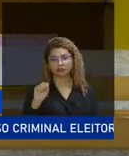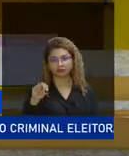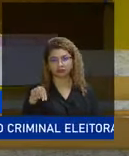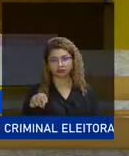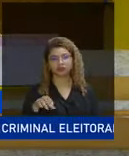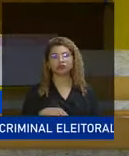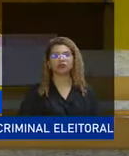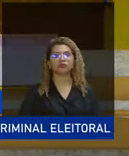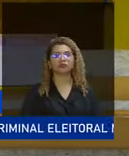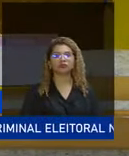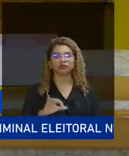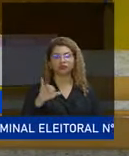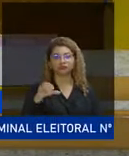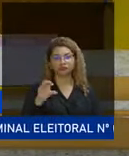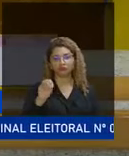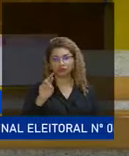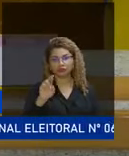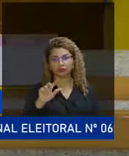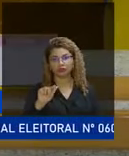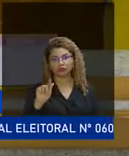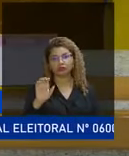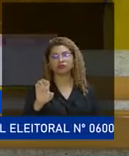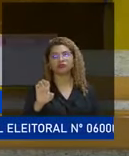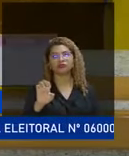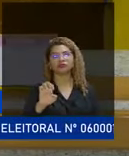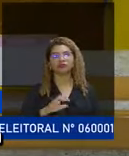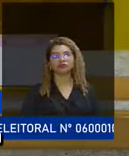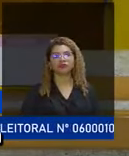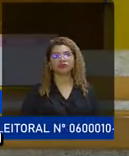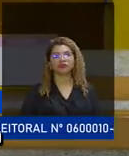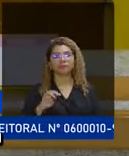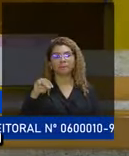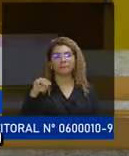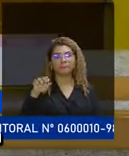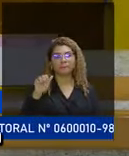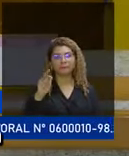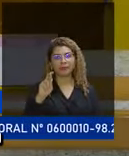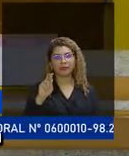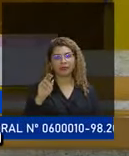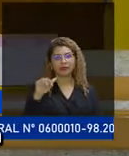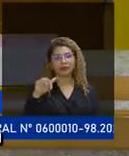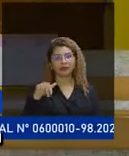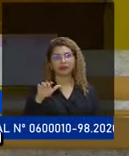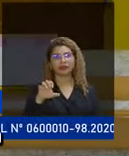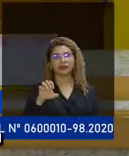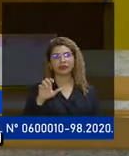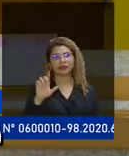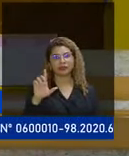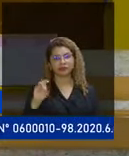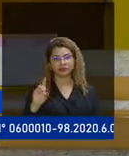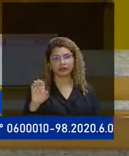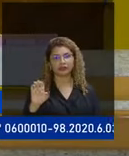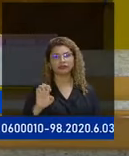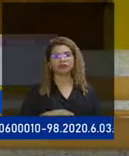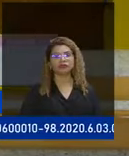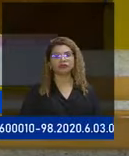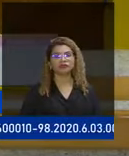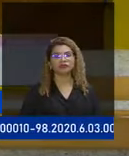Lima Castelo, Jorge Salve de Oliveira Borralho, Margleide da Silva Alfaia, José Rudinei Cunha